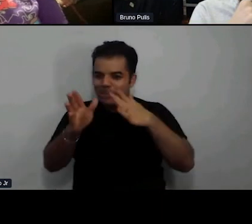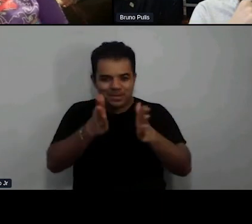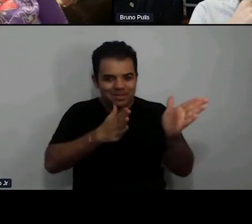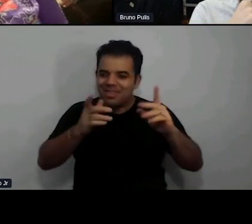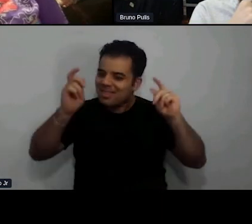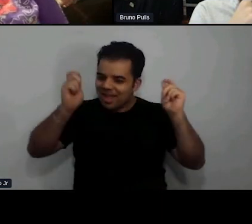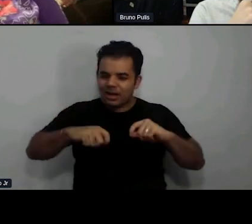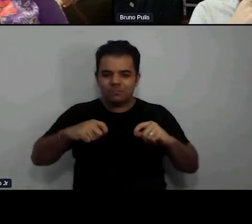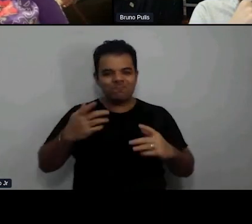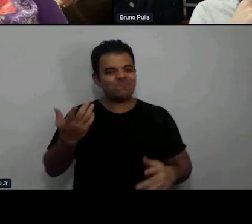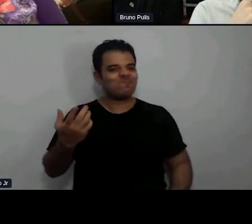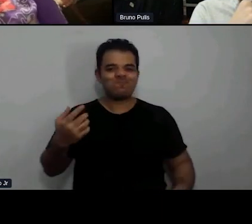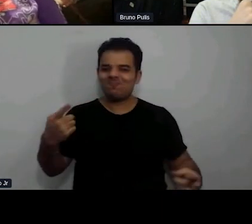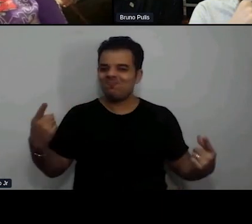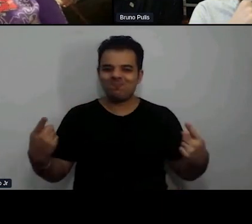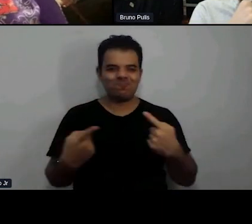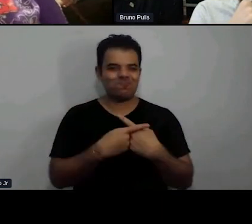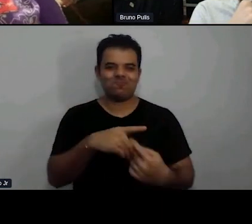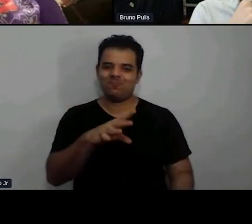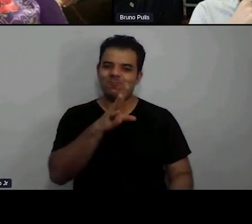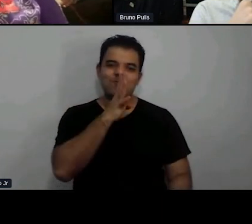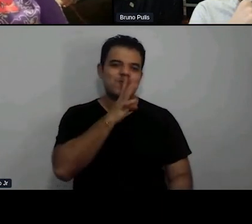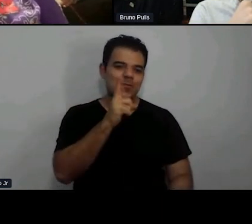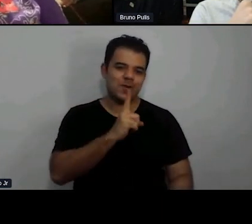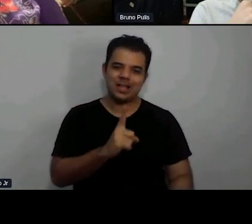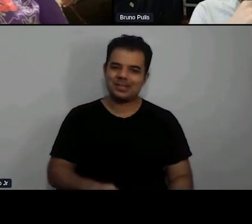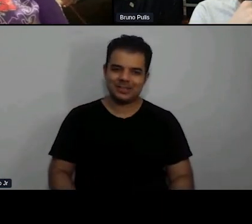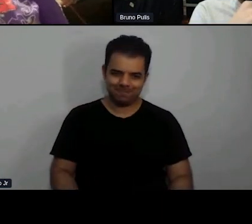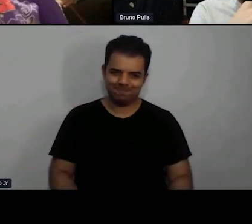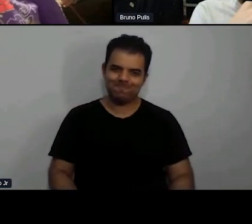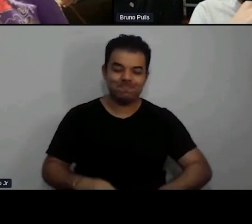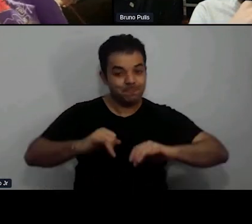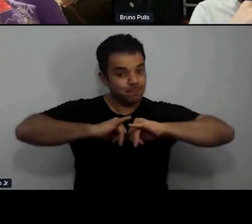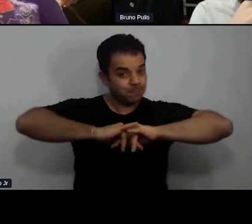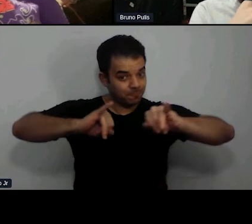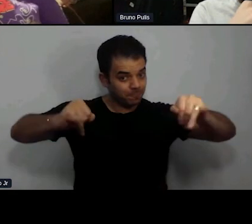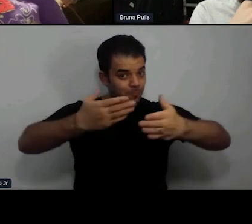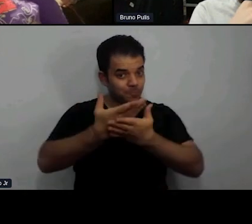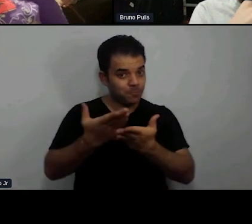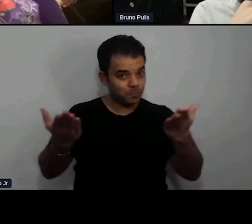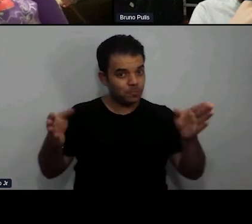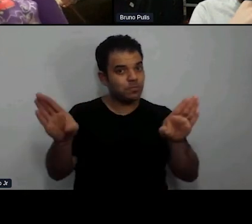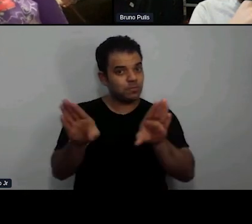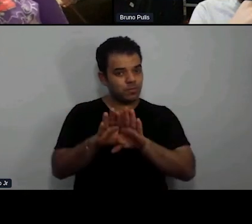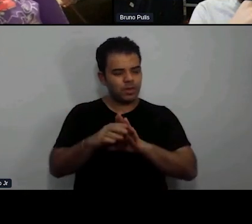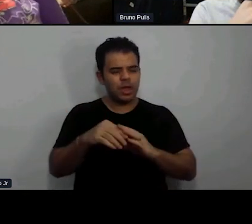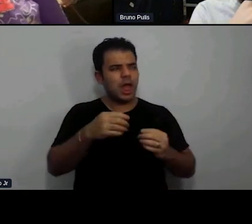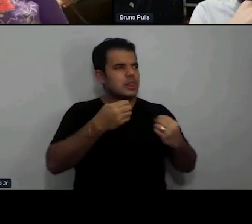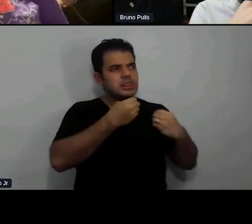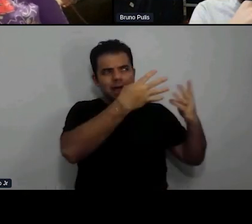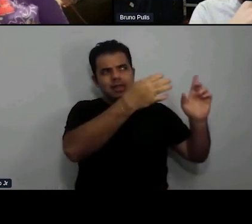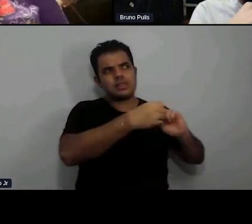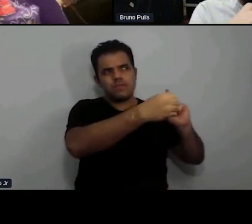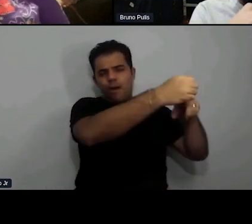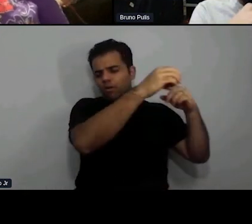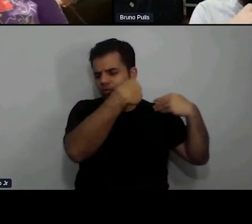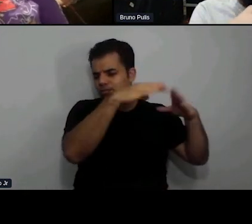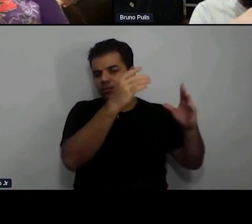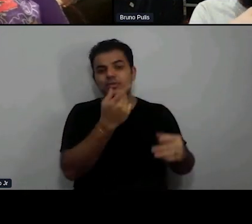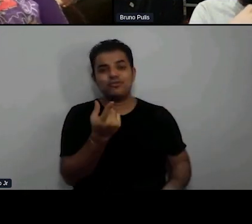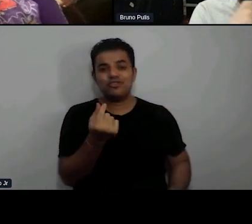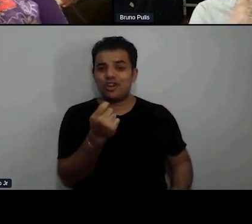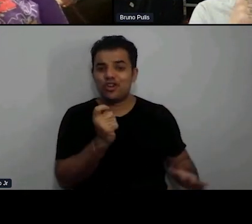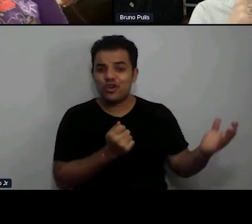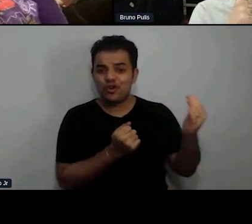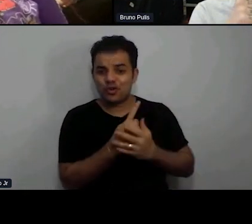mercado, mas não conhecem. E aí eu vou falar para a pessoa devolver, e o dinheiro que ela gastou